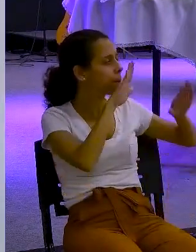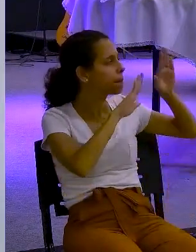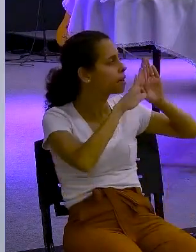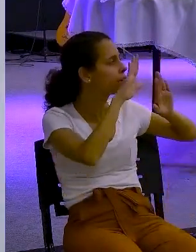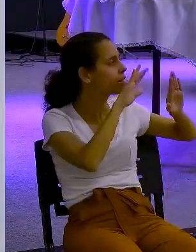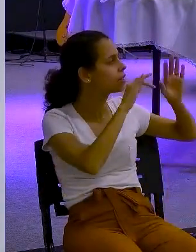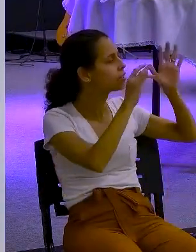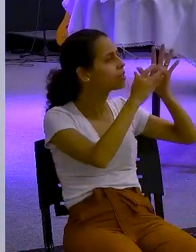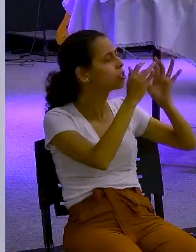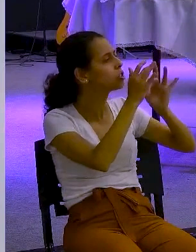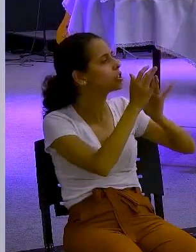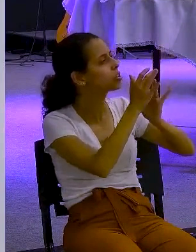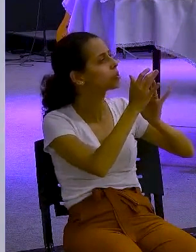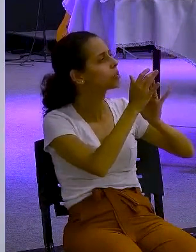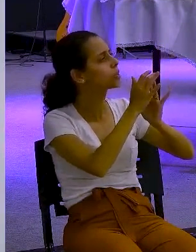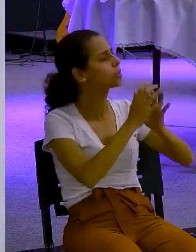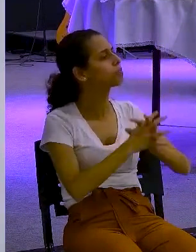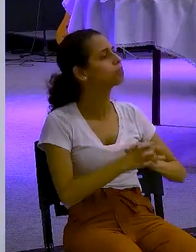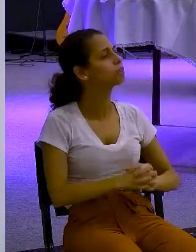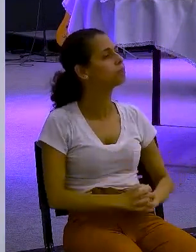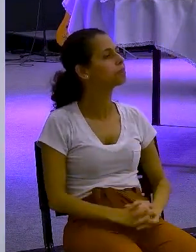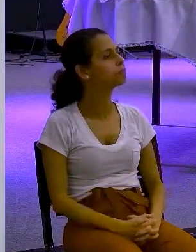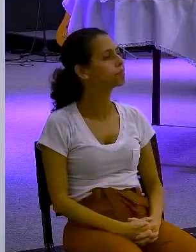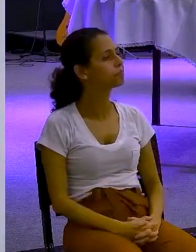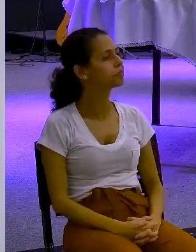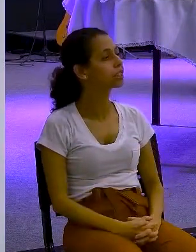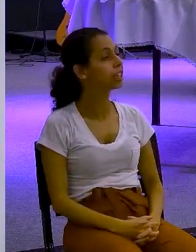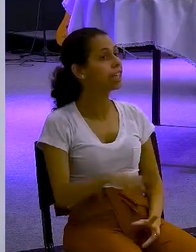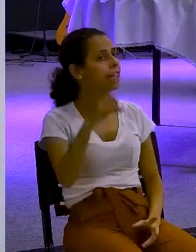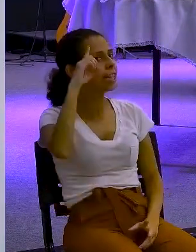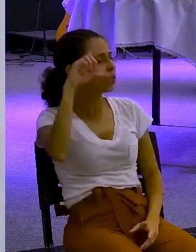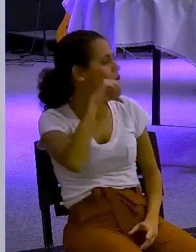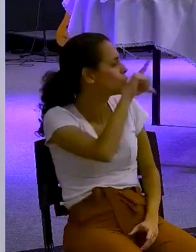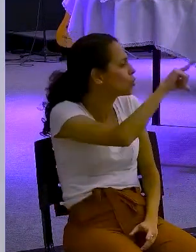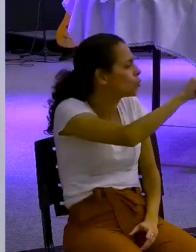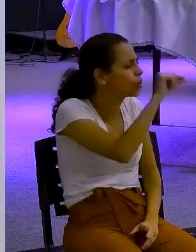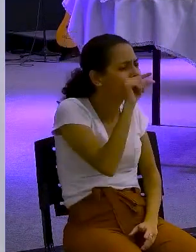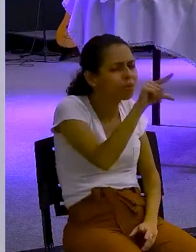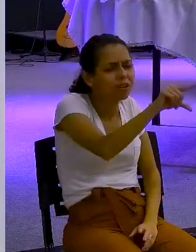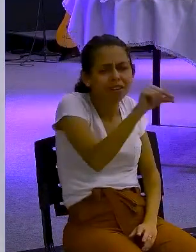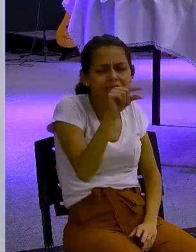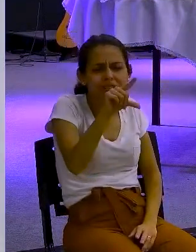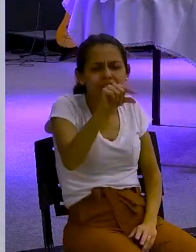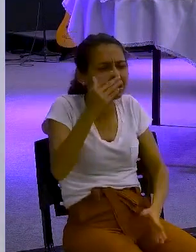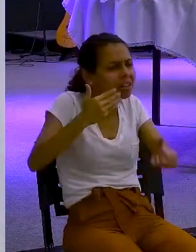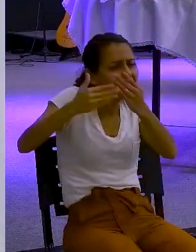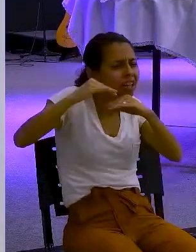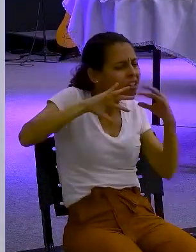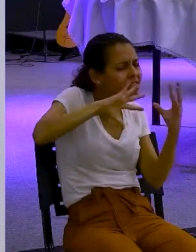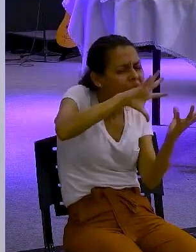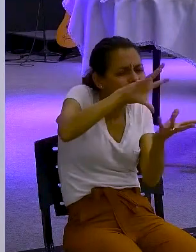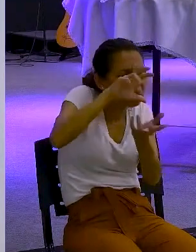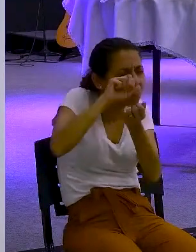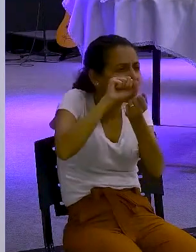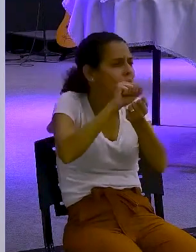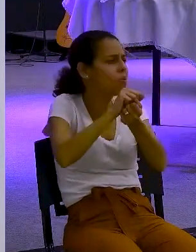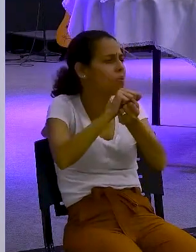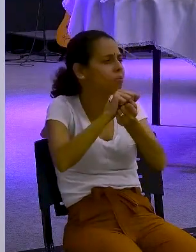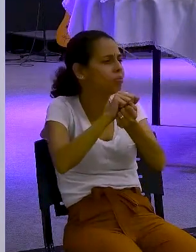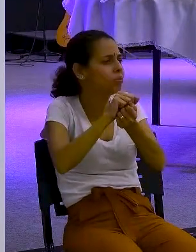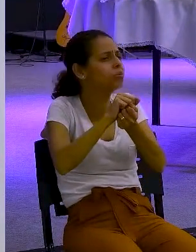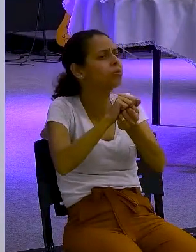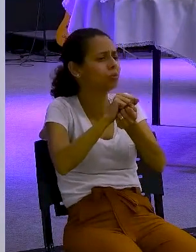é a confirmação do milagre. Aquele que nos escolheu nele antes da fundação do mundo, tem esta obra